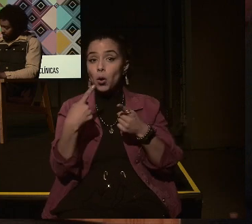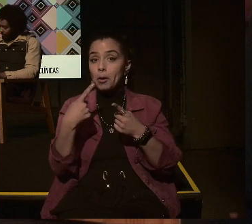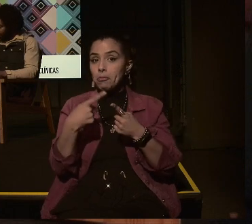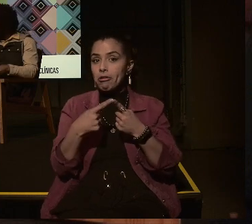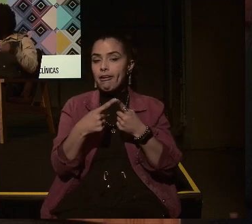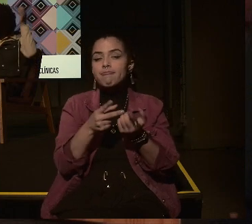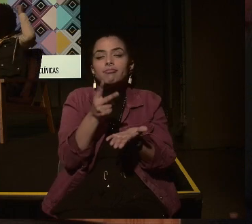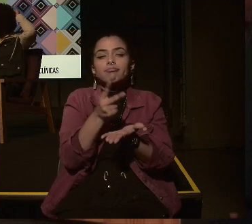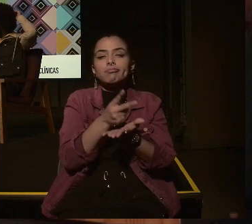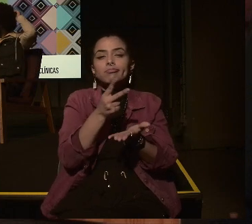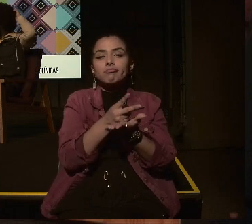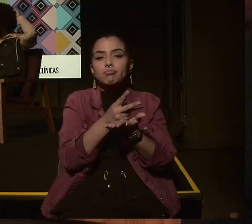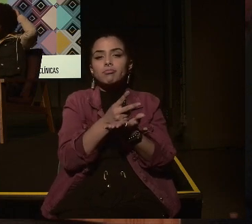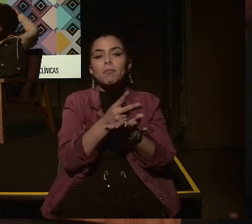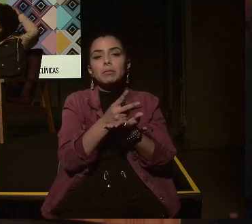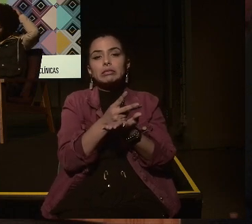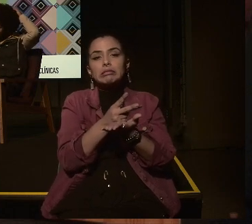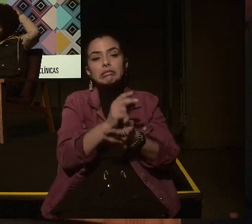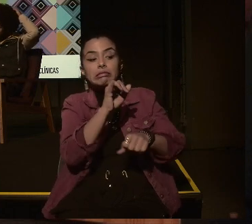ilusões.